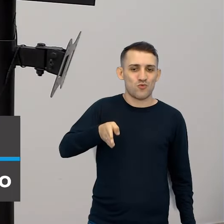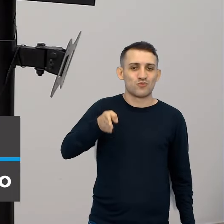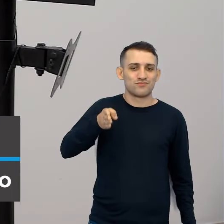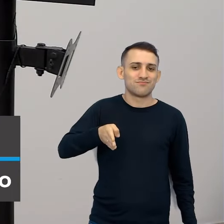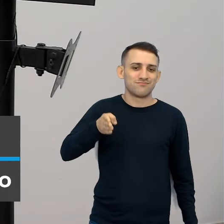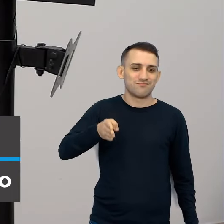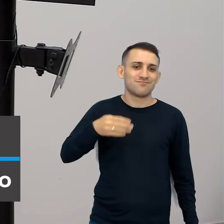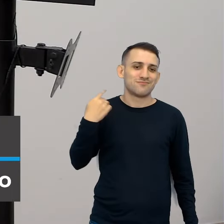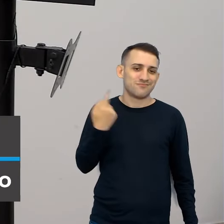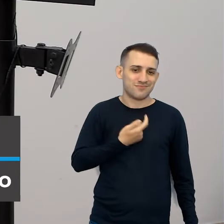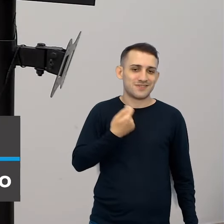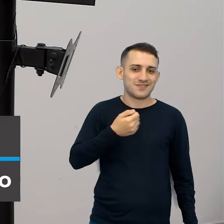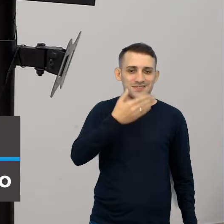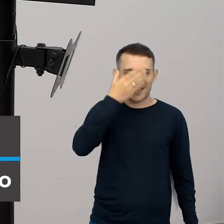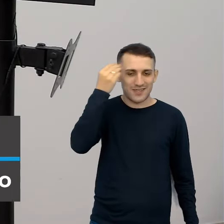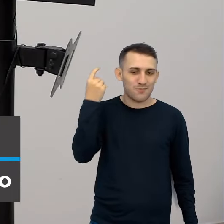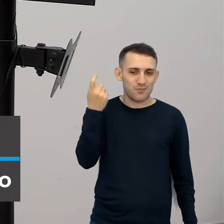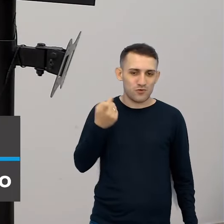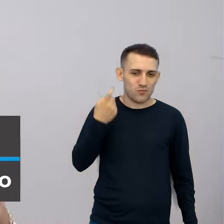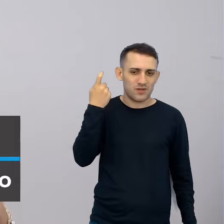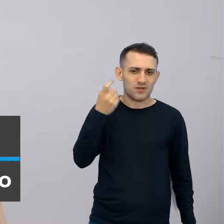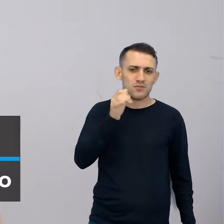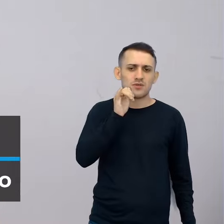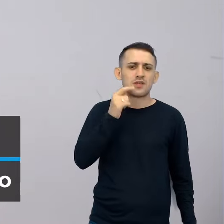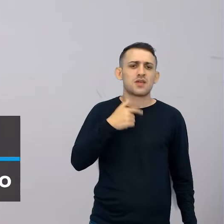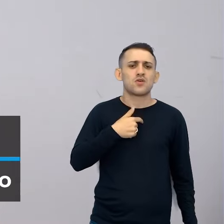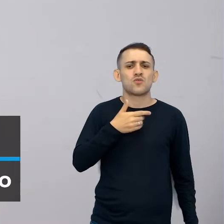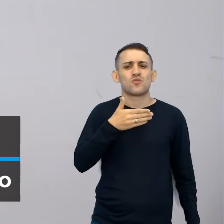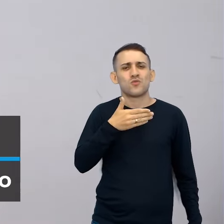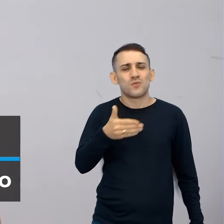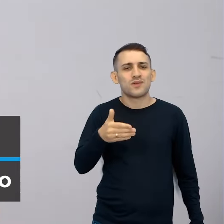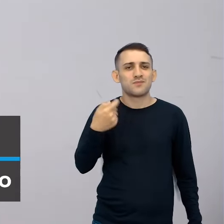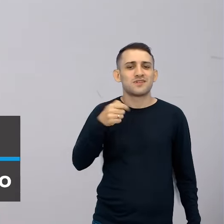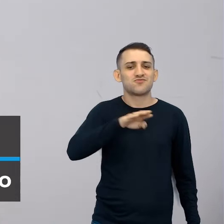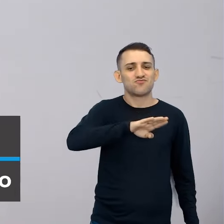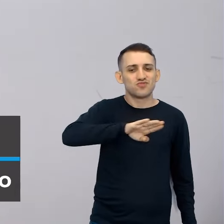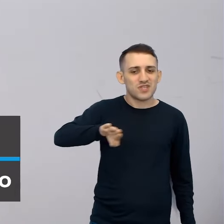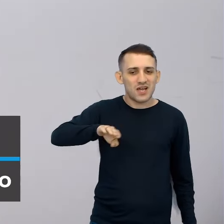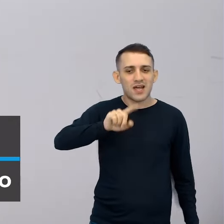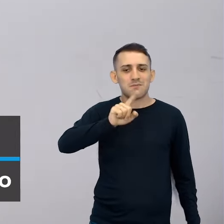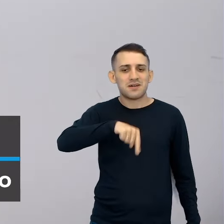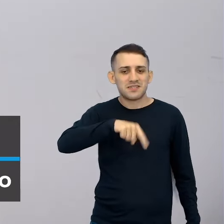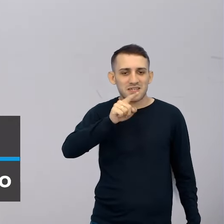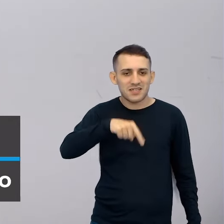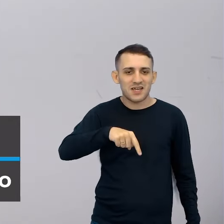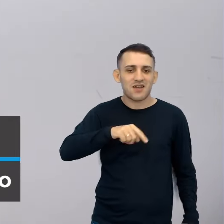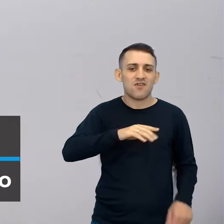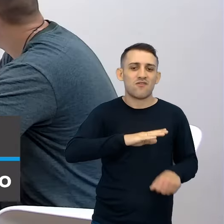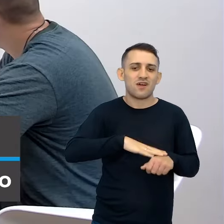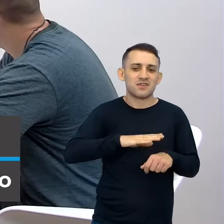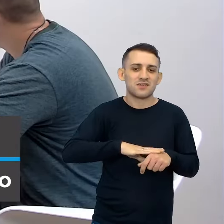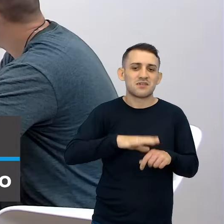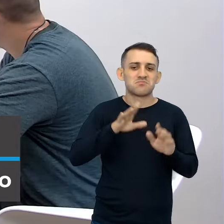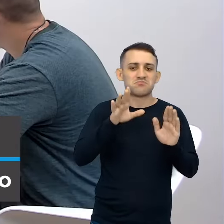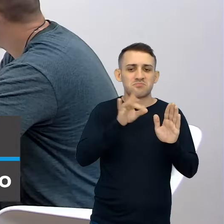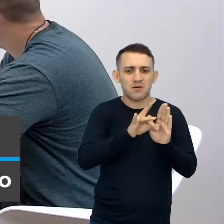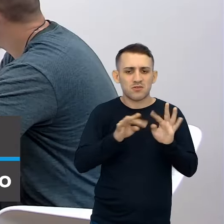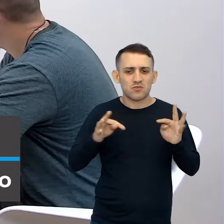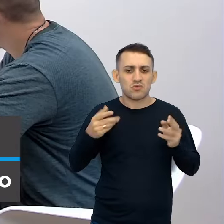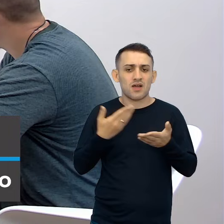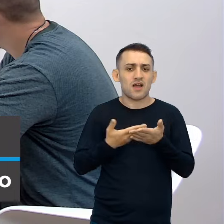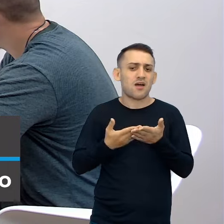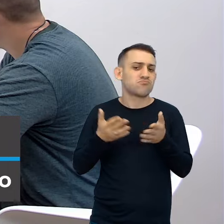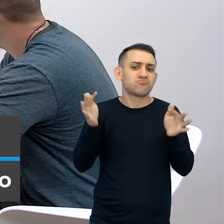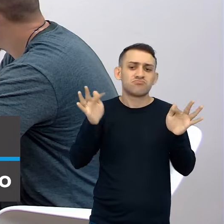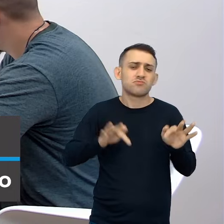dessas angústias. Então, por exemplo, comecei até ele tirar o material, começar a cortar, começar a fazer, começar a colar, a aula acabou.